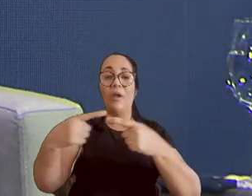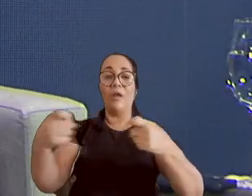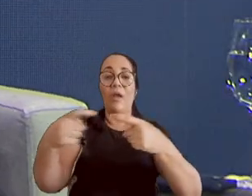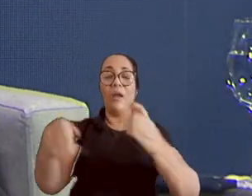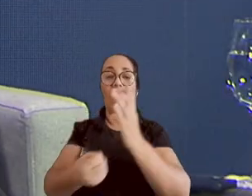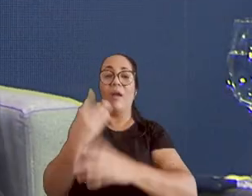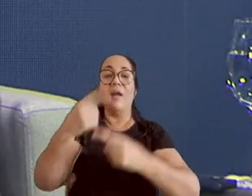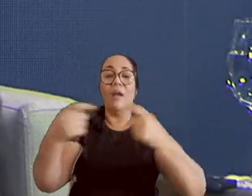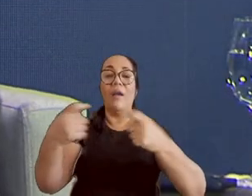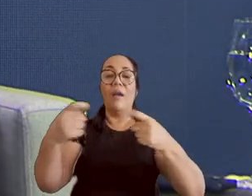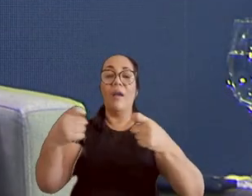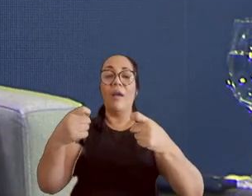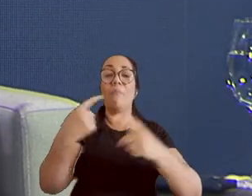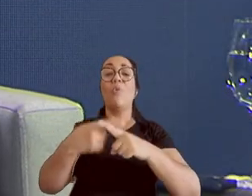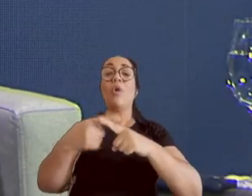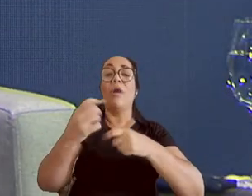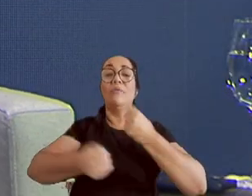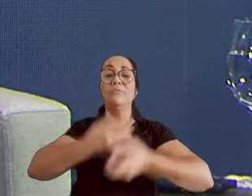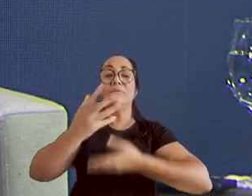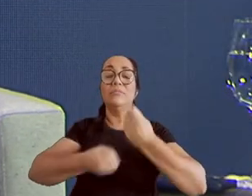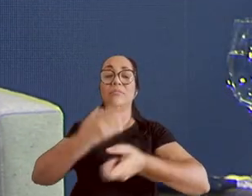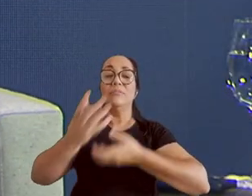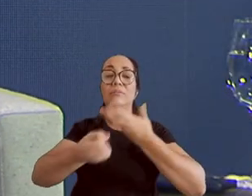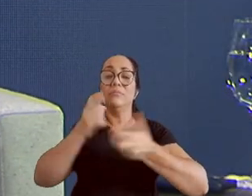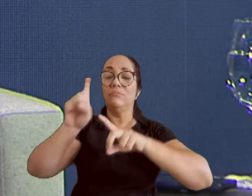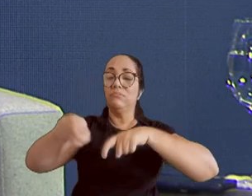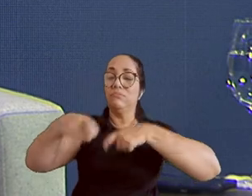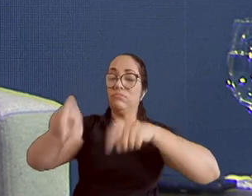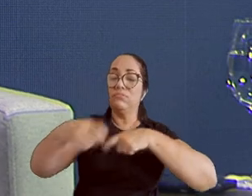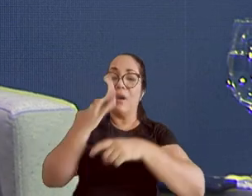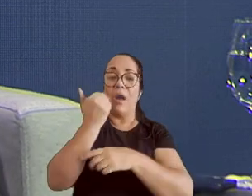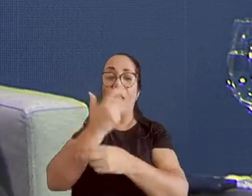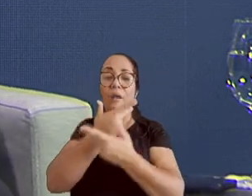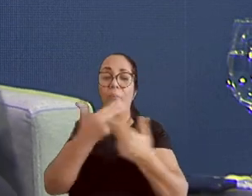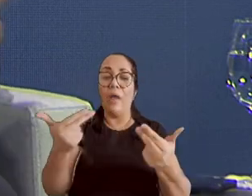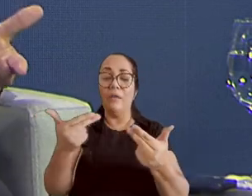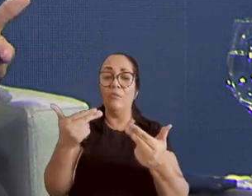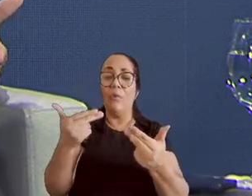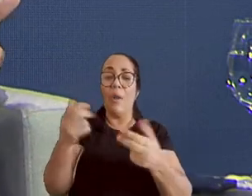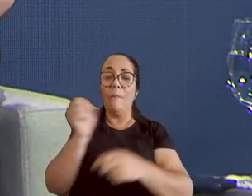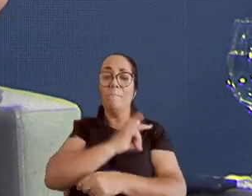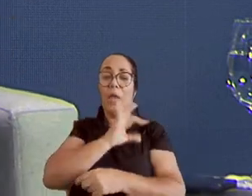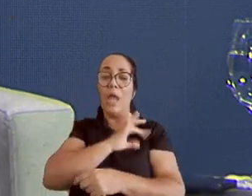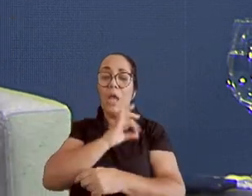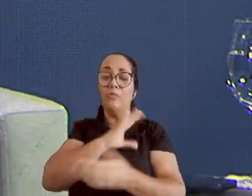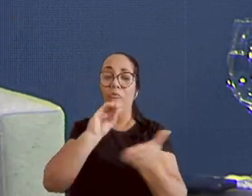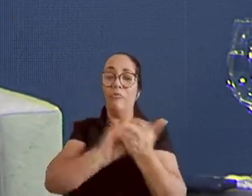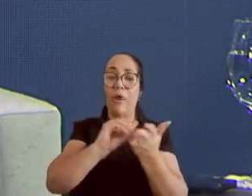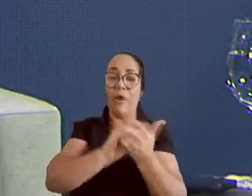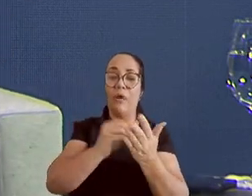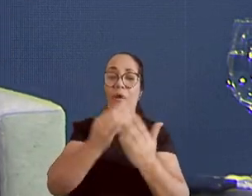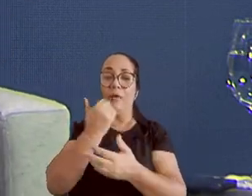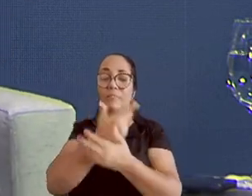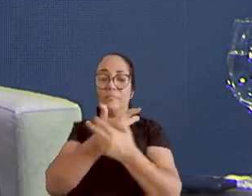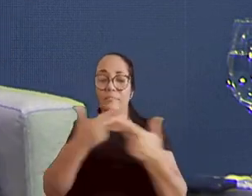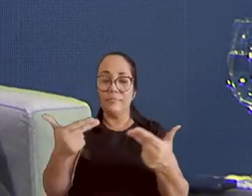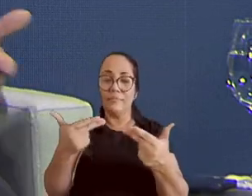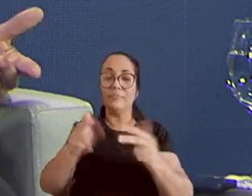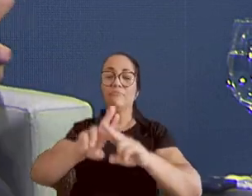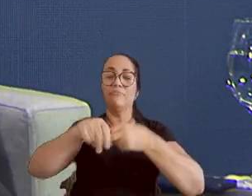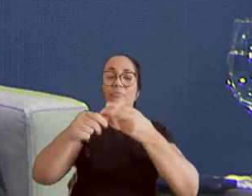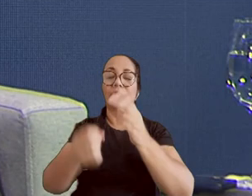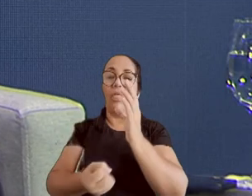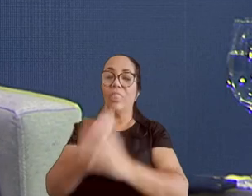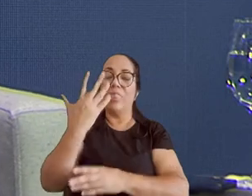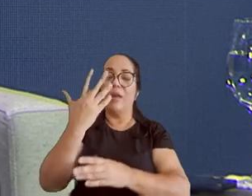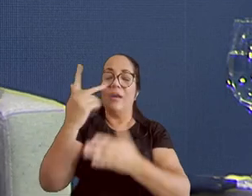né o medo da insegurança de não ter alimento e quem pode ser beneficiar muito e deve se beneficiar muito disso é o Brasil e